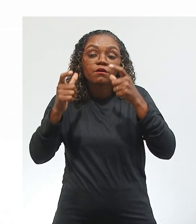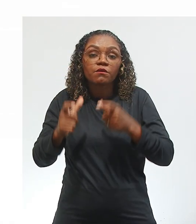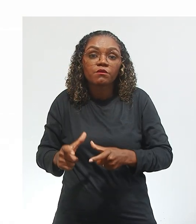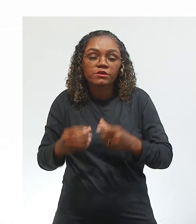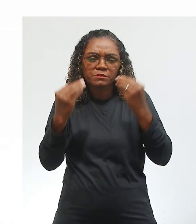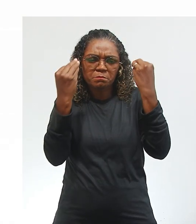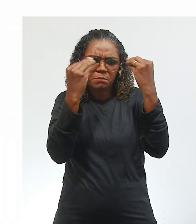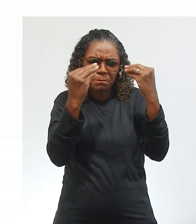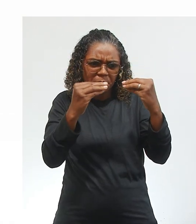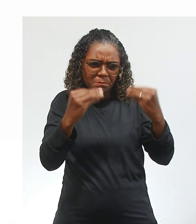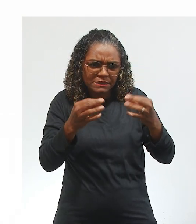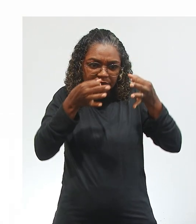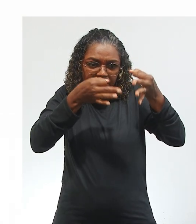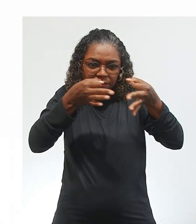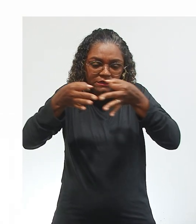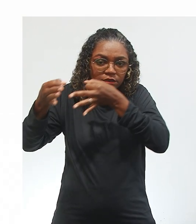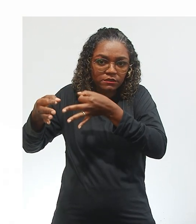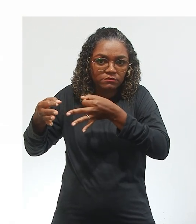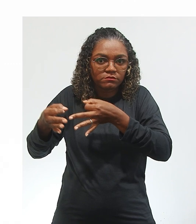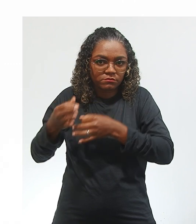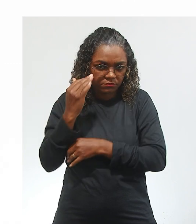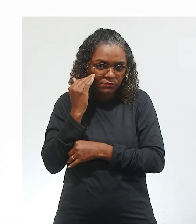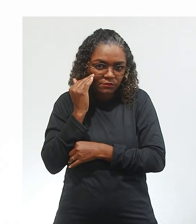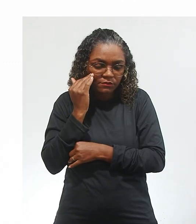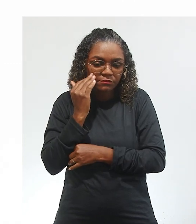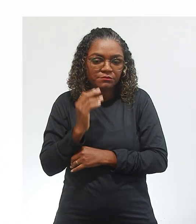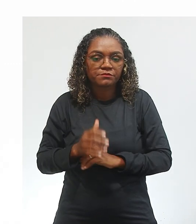lançadas essas contas?